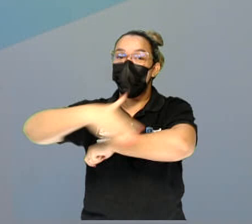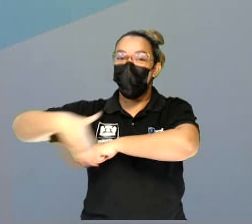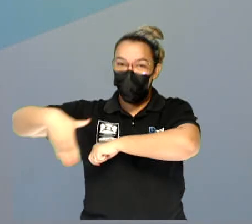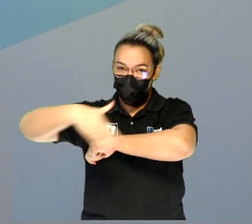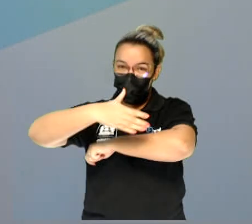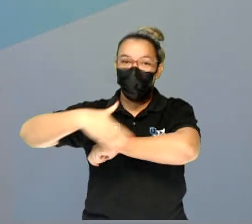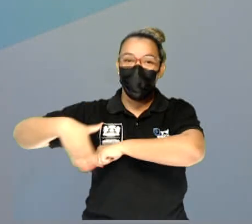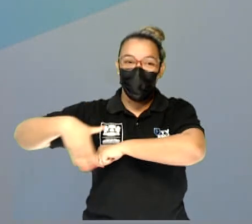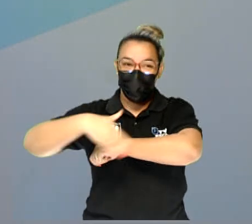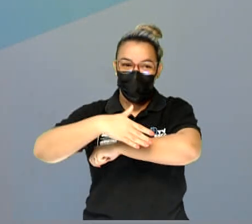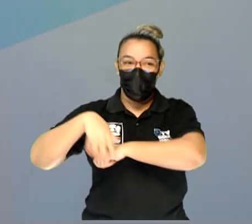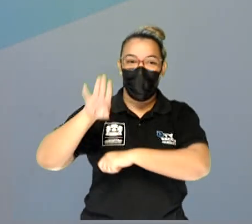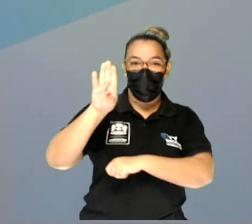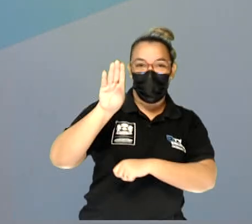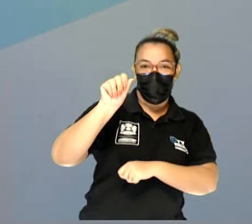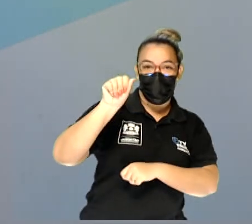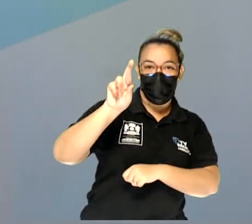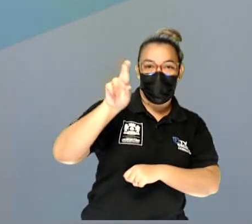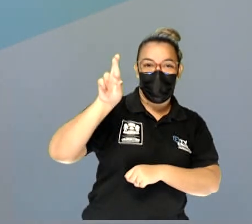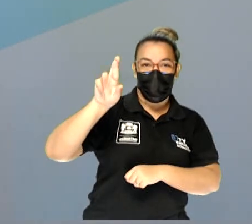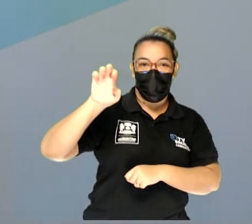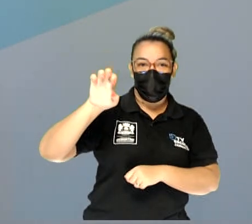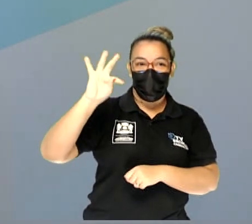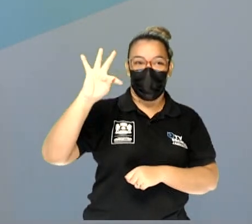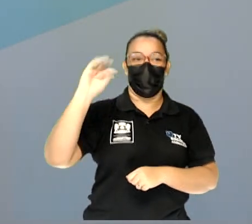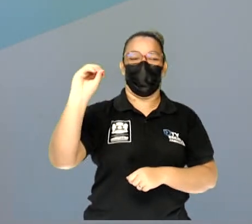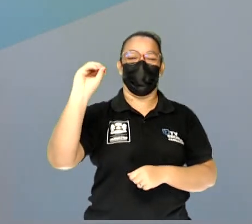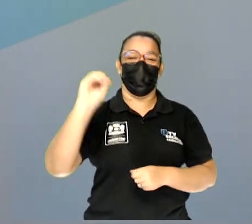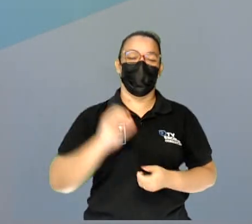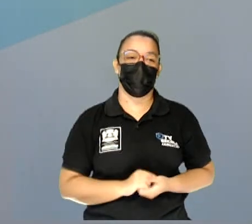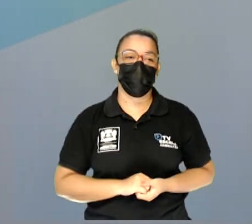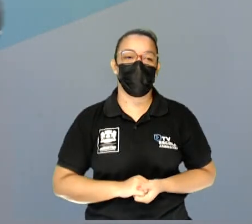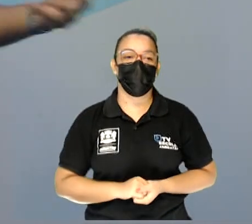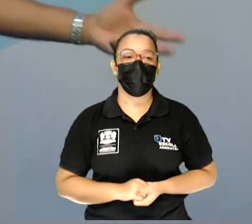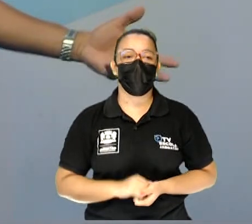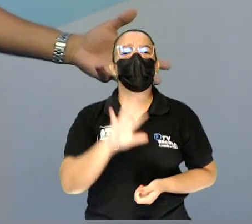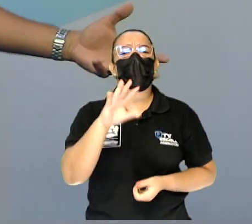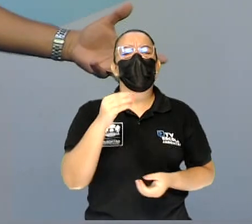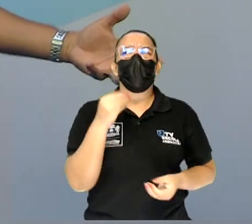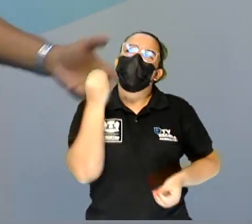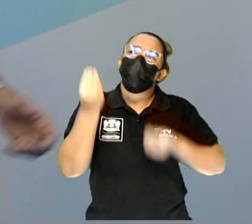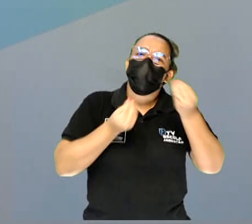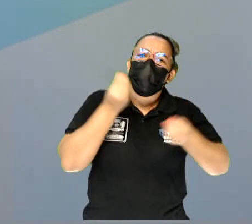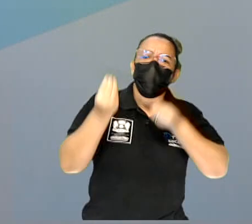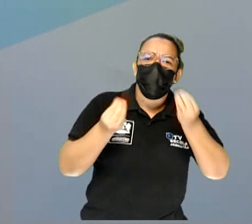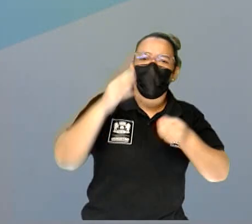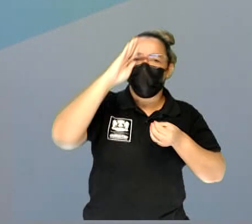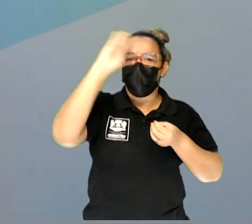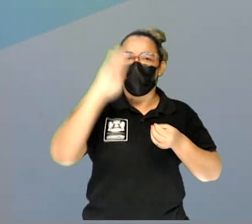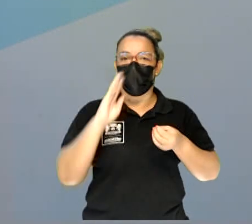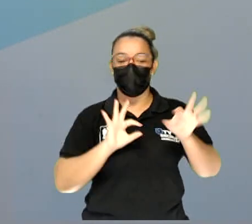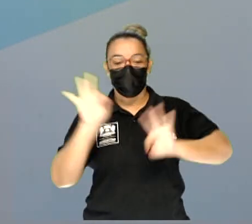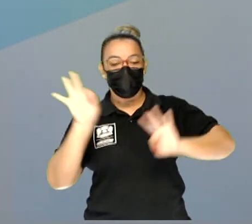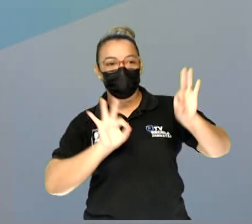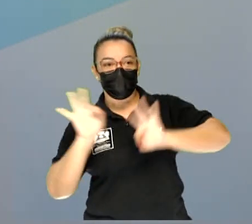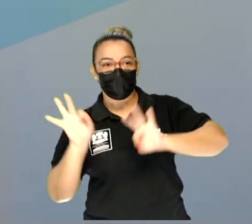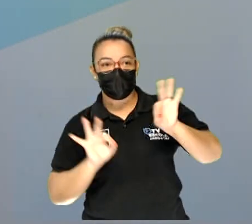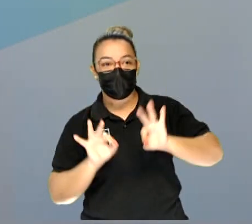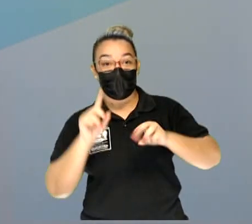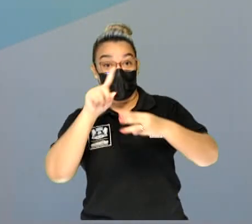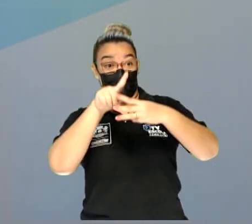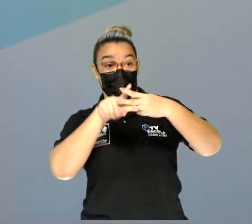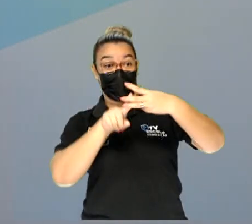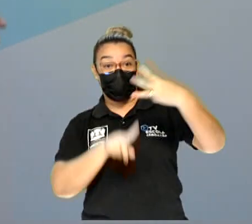ou simplesmente Barreto de Menezes. Vamos continuar. Bom, como é que estavam os brasileiros organizados? Eles estavam organizados em